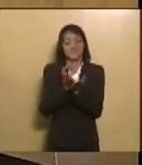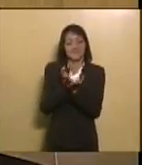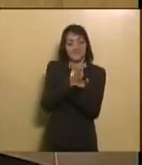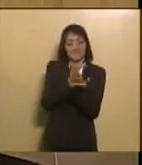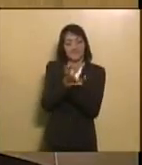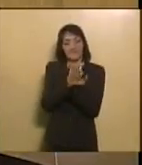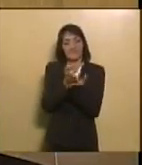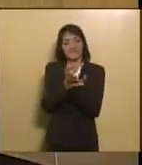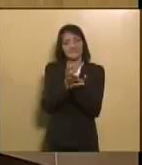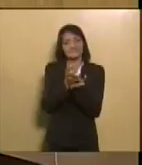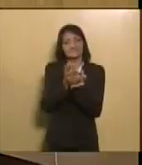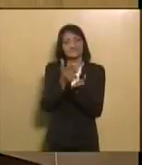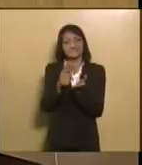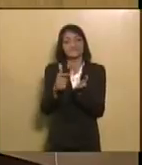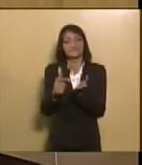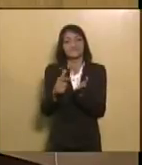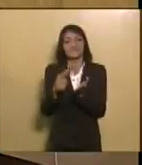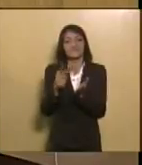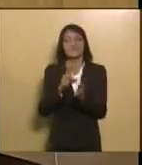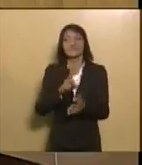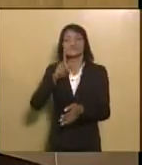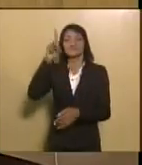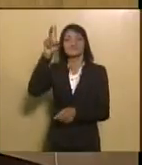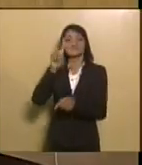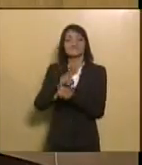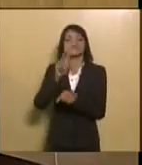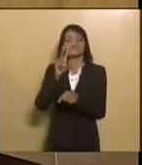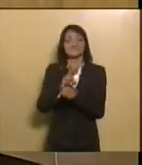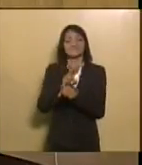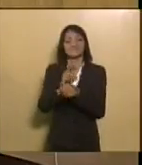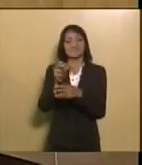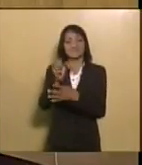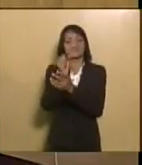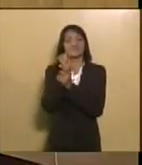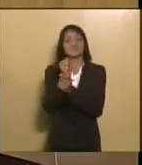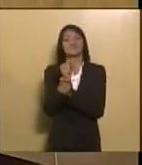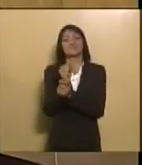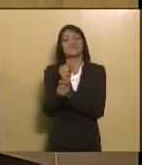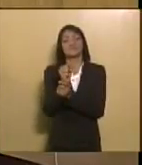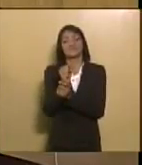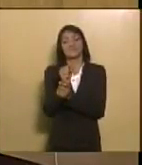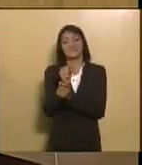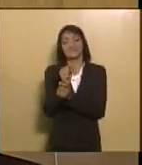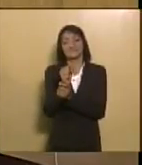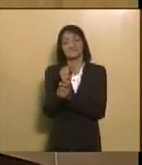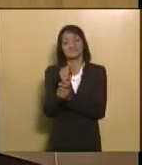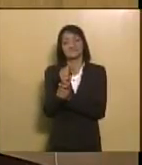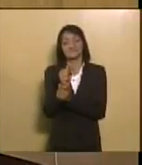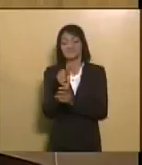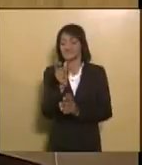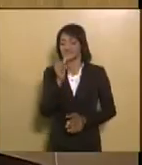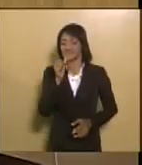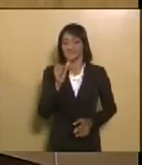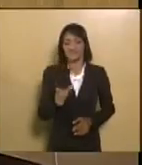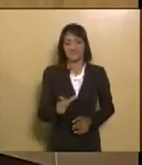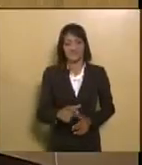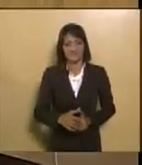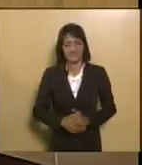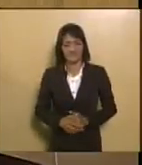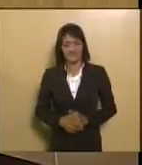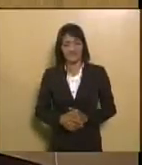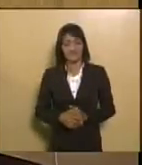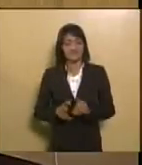pé. Aquele que te guarda não tosquenejará. Essa palavra